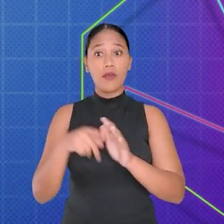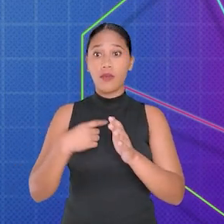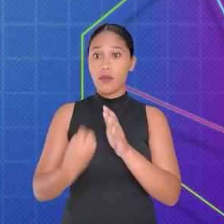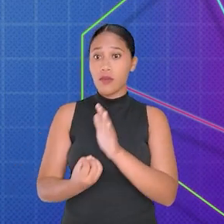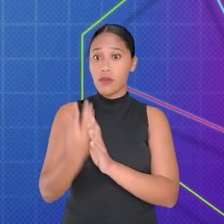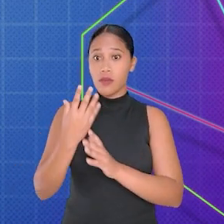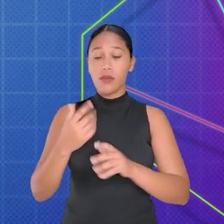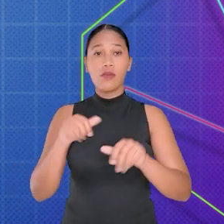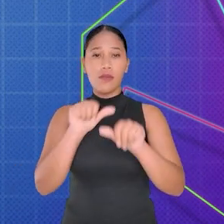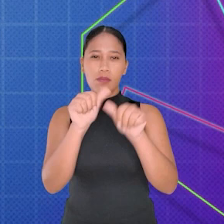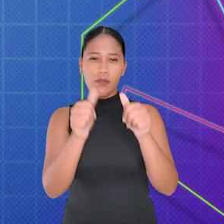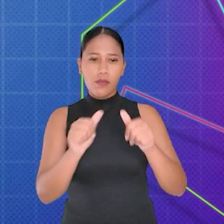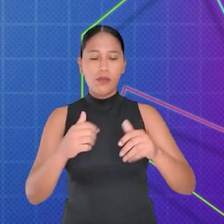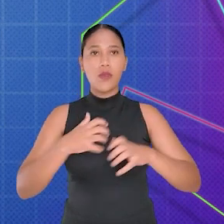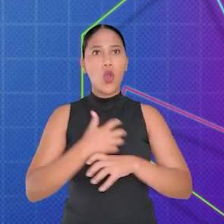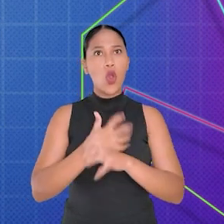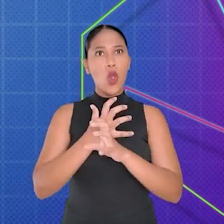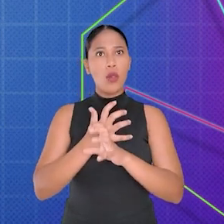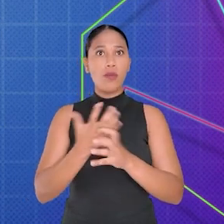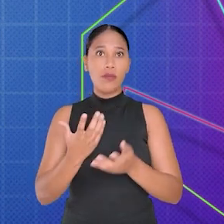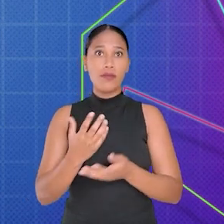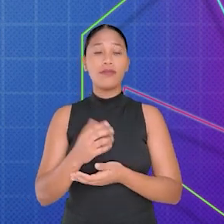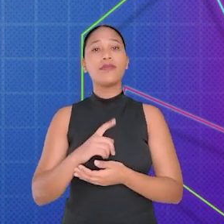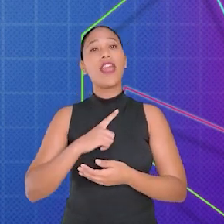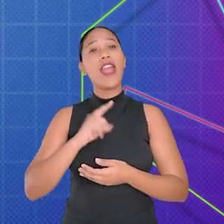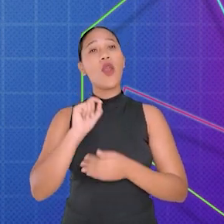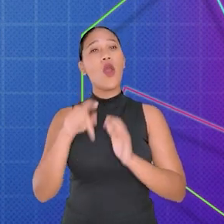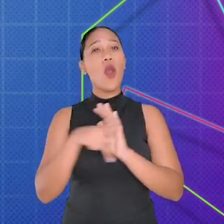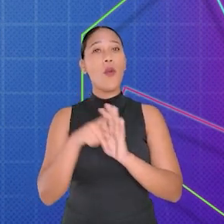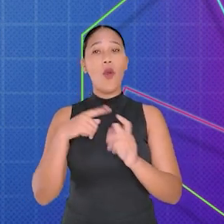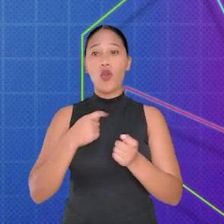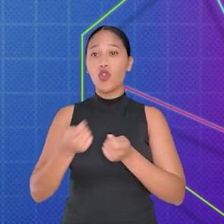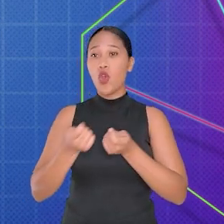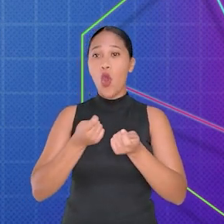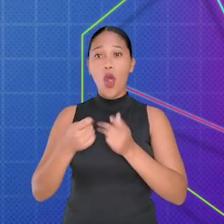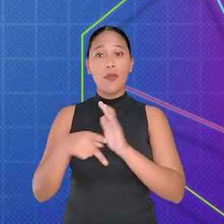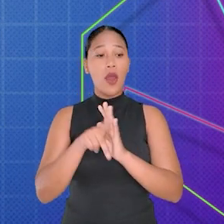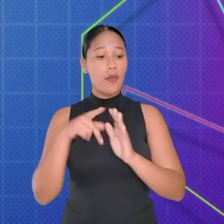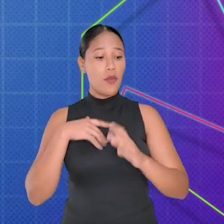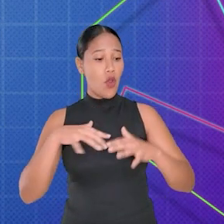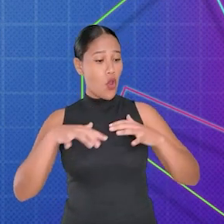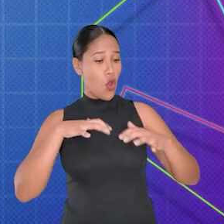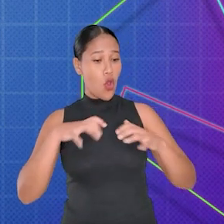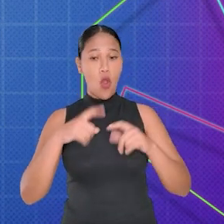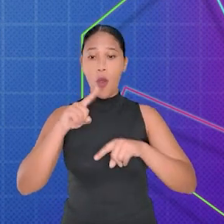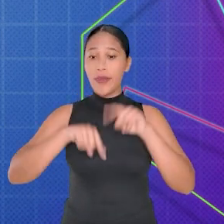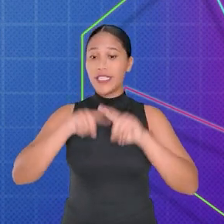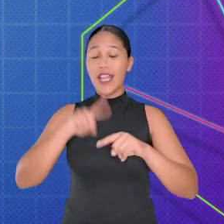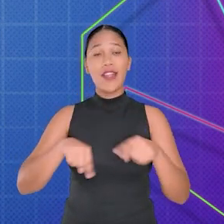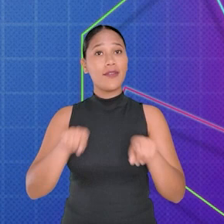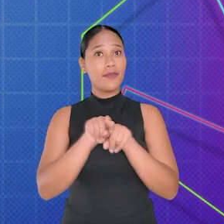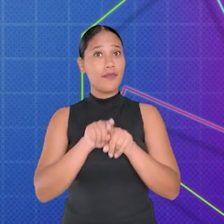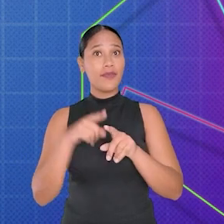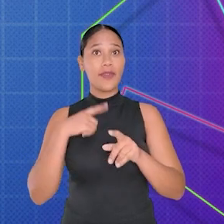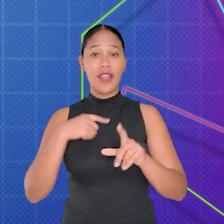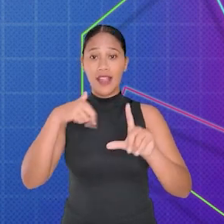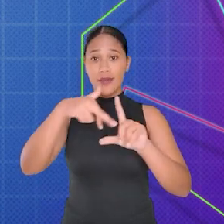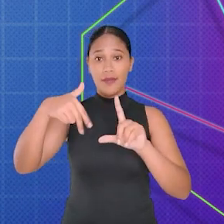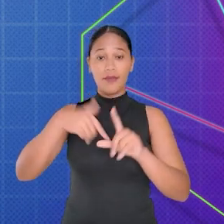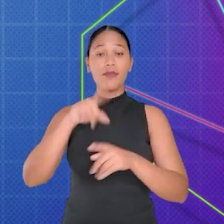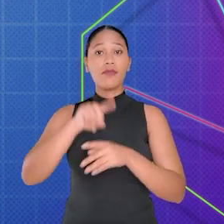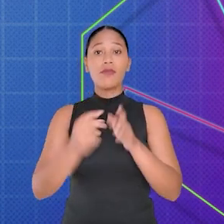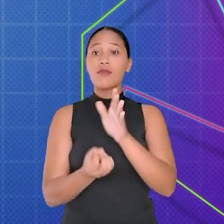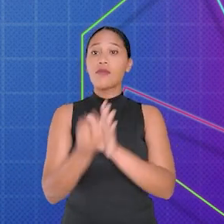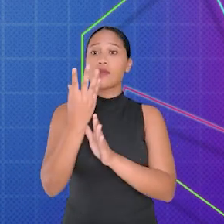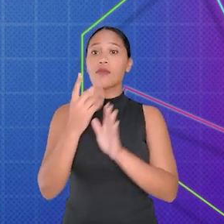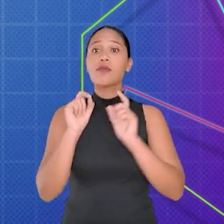a criação de esqueletos virtuais conhecidos como rigging, que controlam os movimentos dos personagens ou objeto. As animações